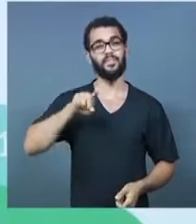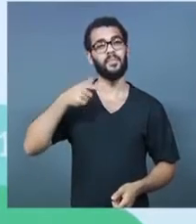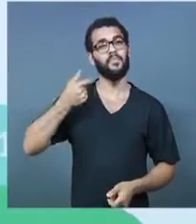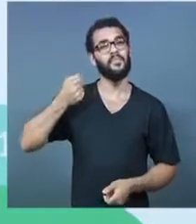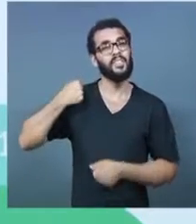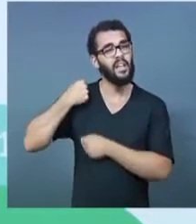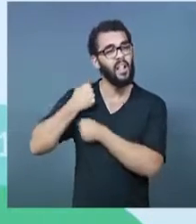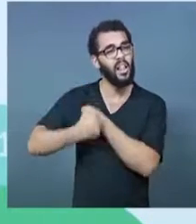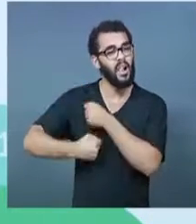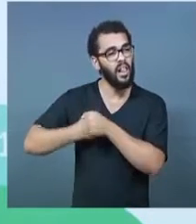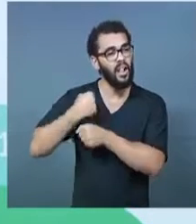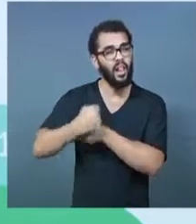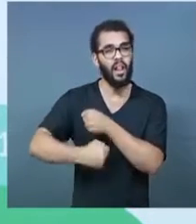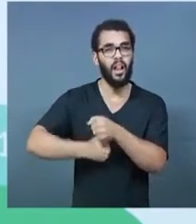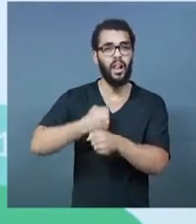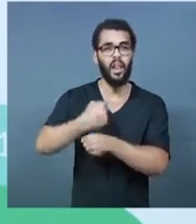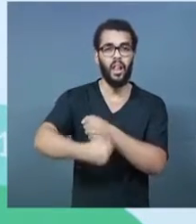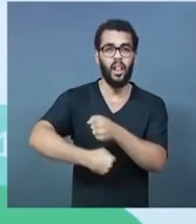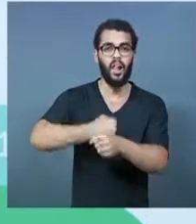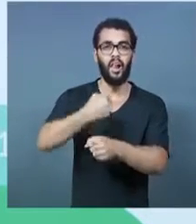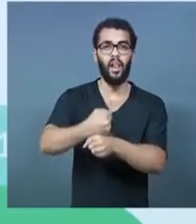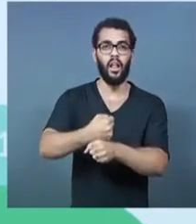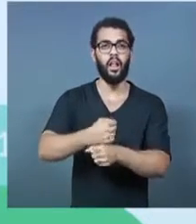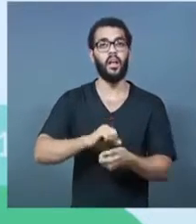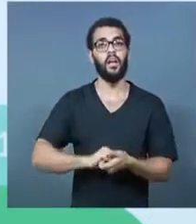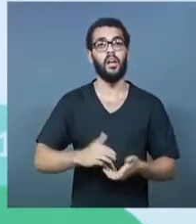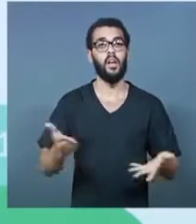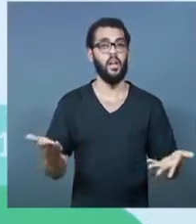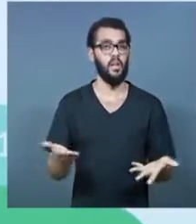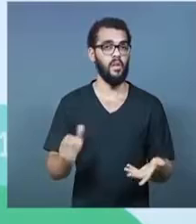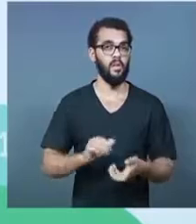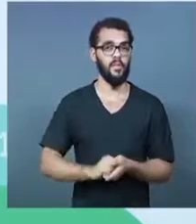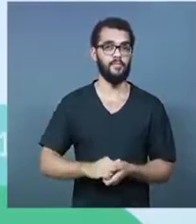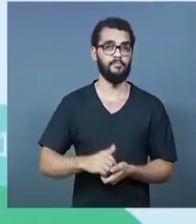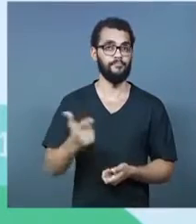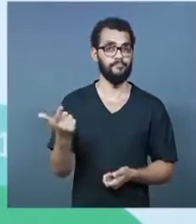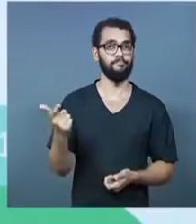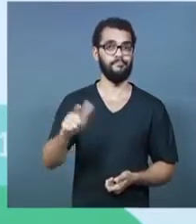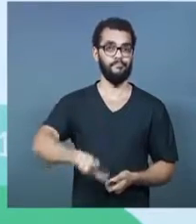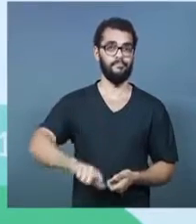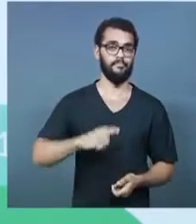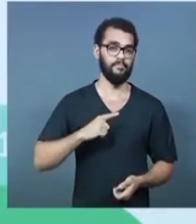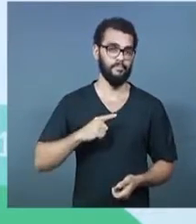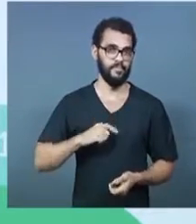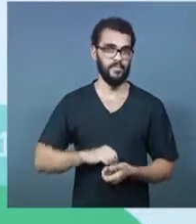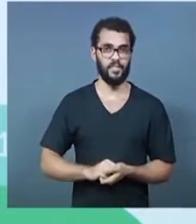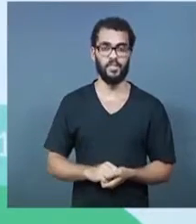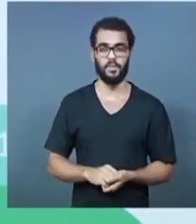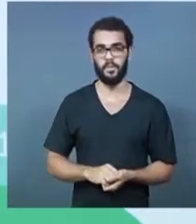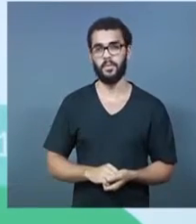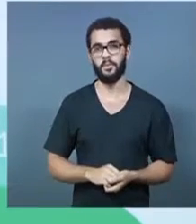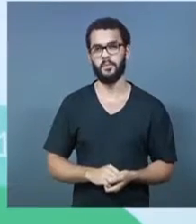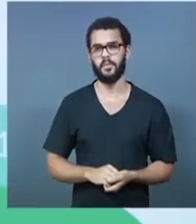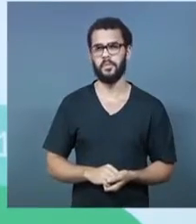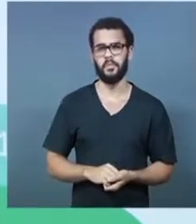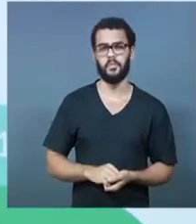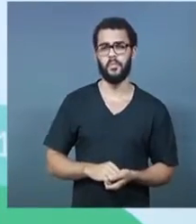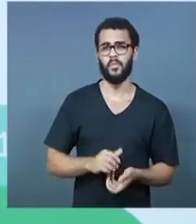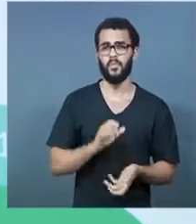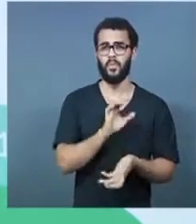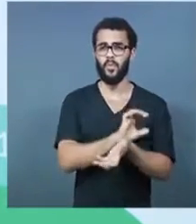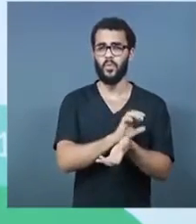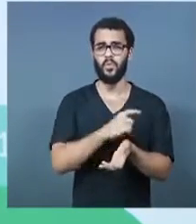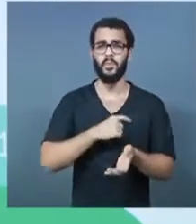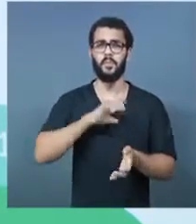a Faculdade de Engenharia Química da UFU tem a honra de receber novamente os participantes que vêm de todos os lugares do